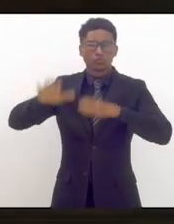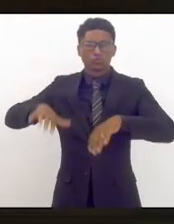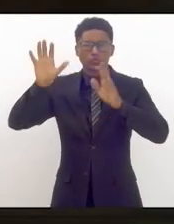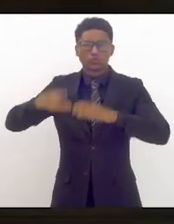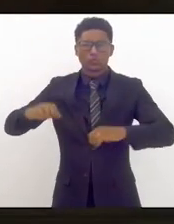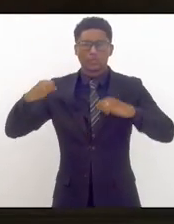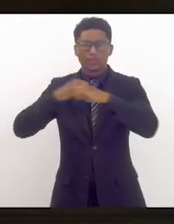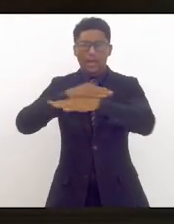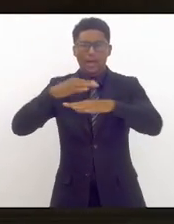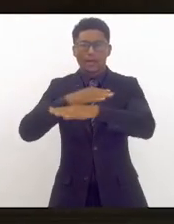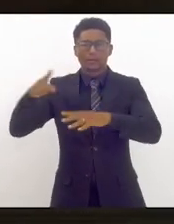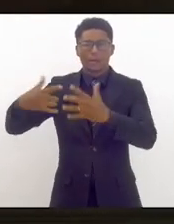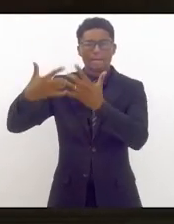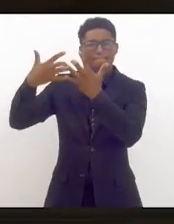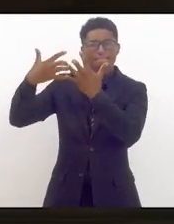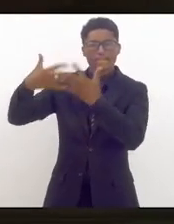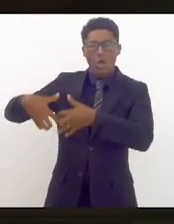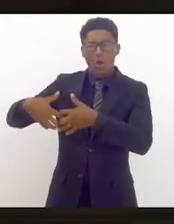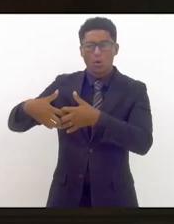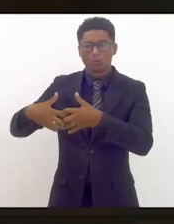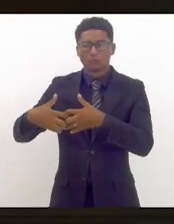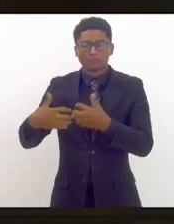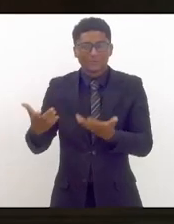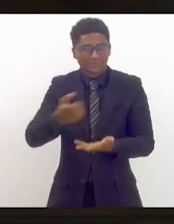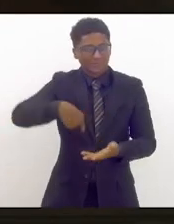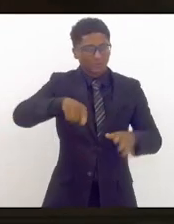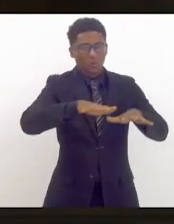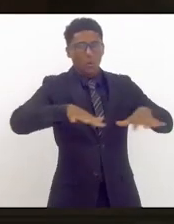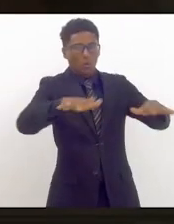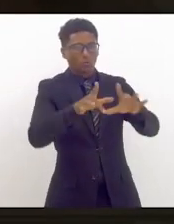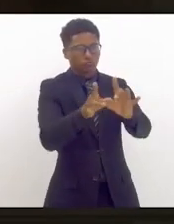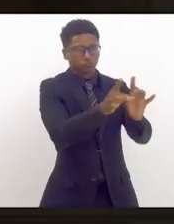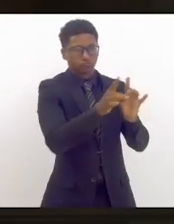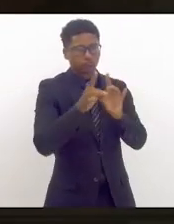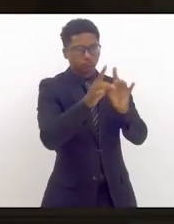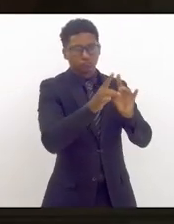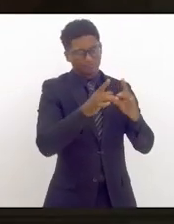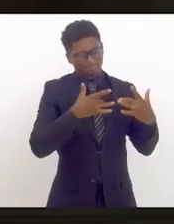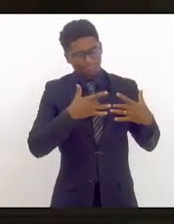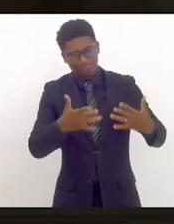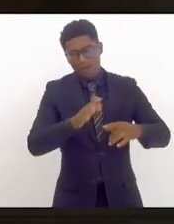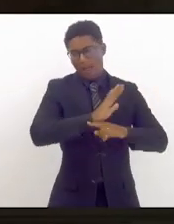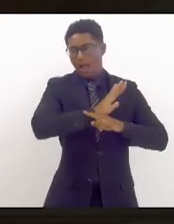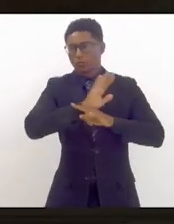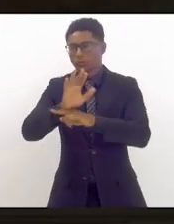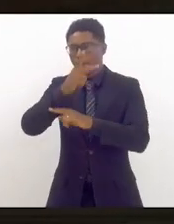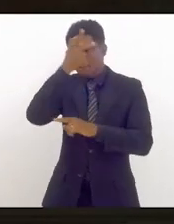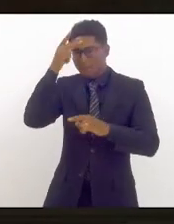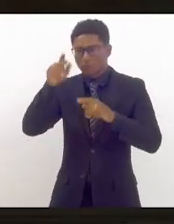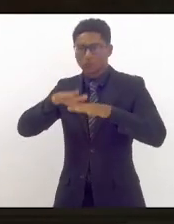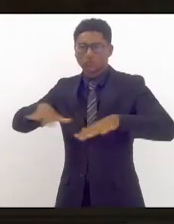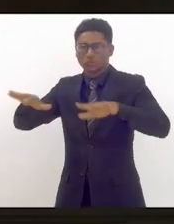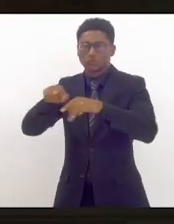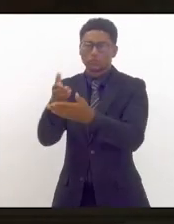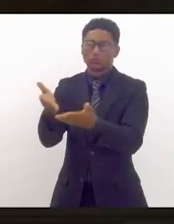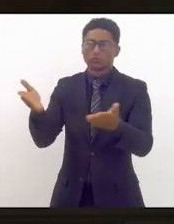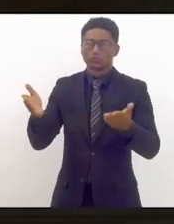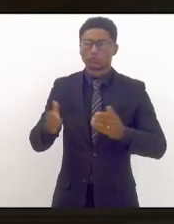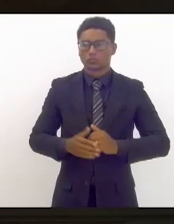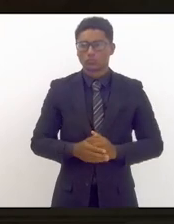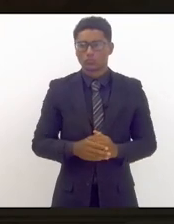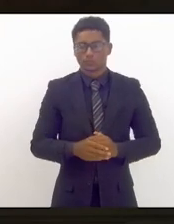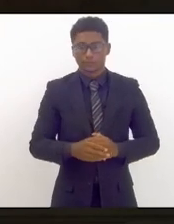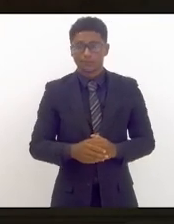uniu em solidariedade e no cumprimento do dever público de servir as pessoas desse Estado. Dever